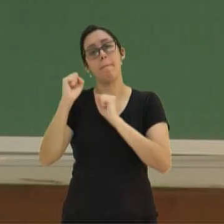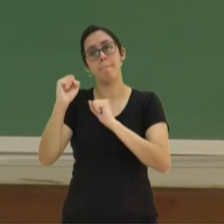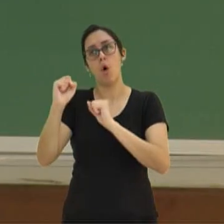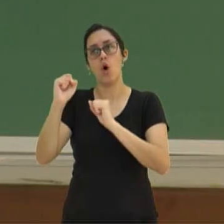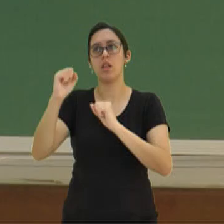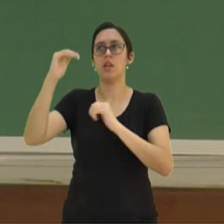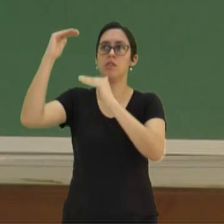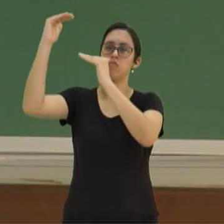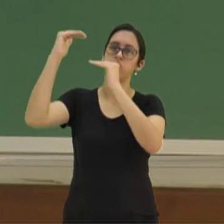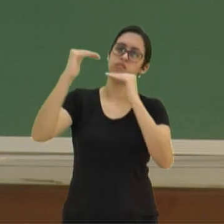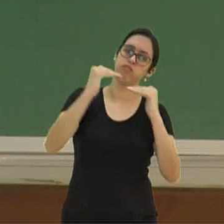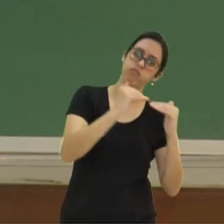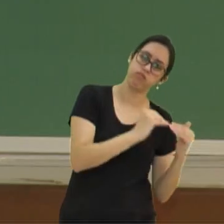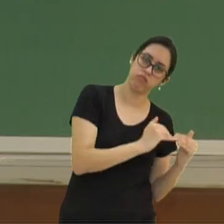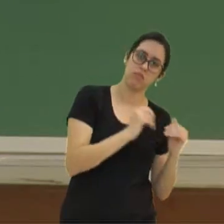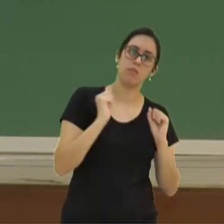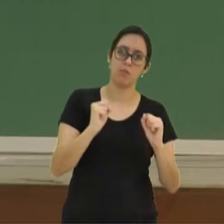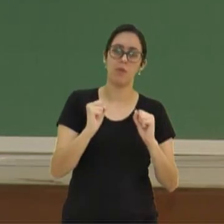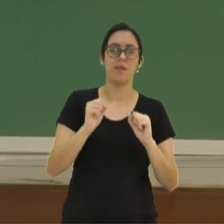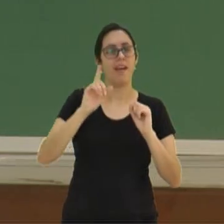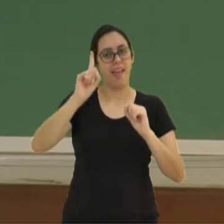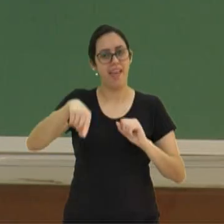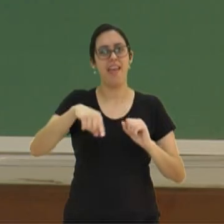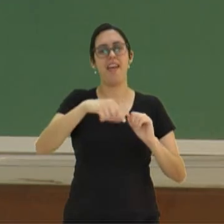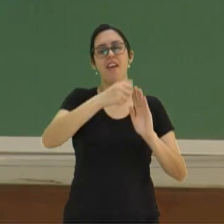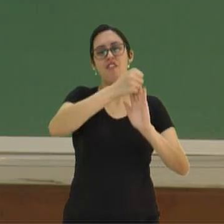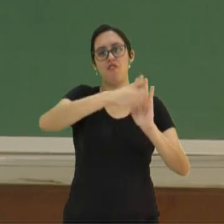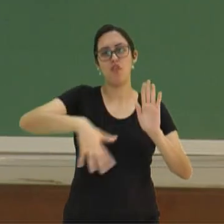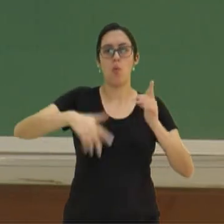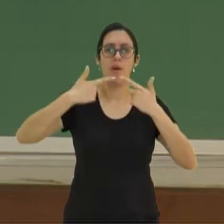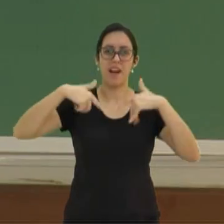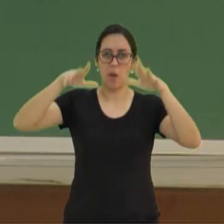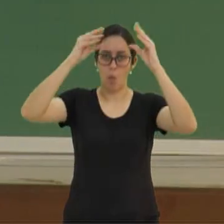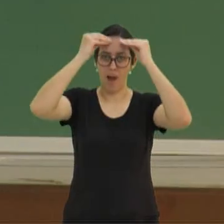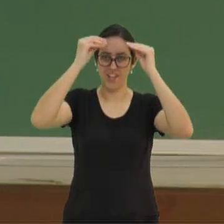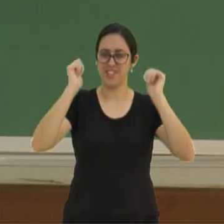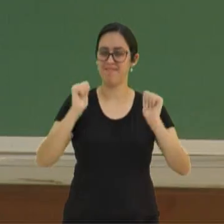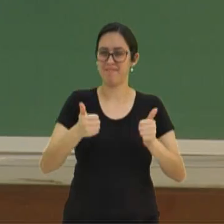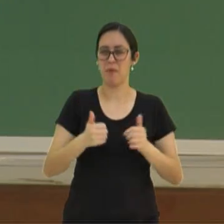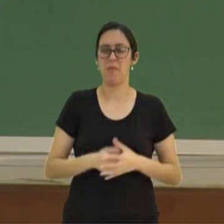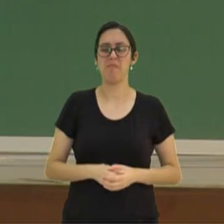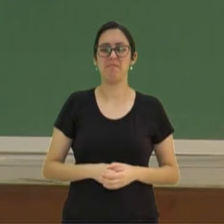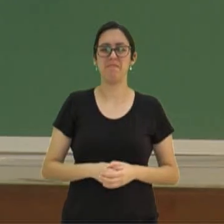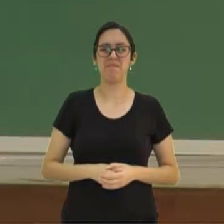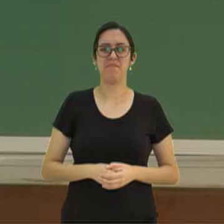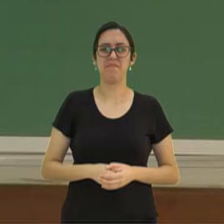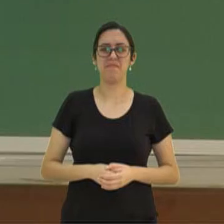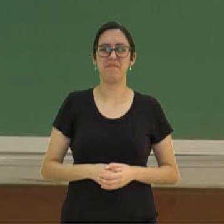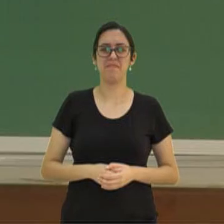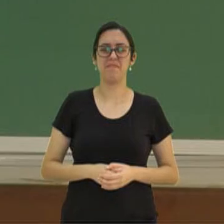grande e diminuindo. Mas essa é a figura de linguagem que foi usada aqui. Beleza? Vamos lá?